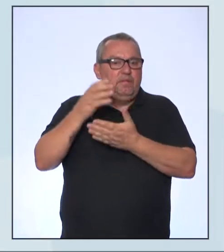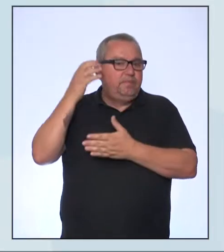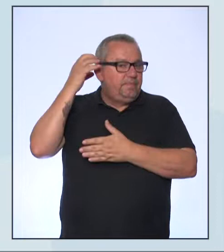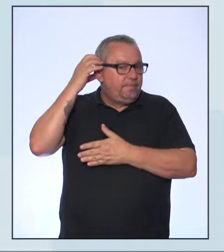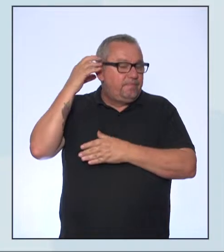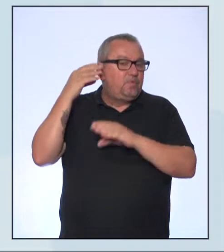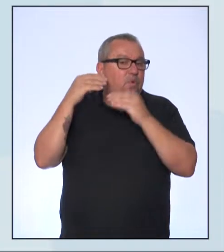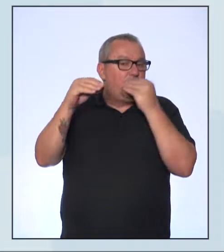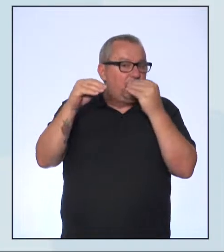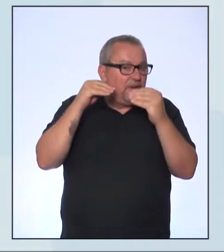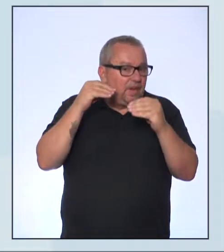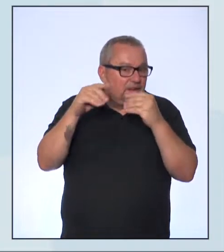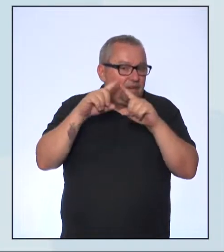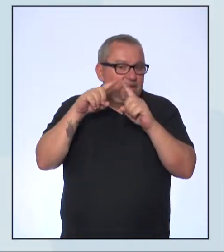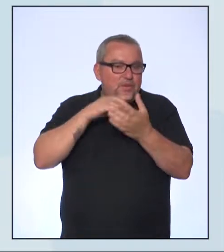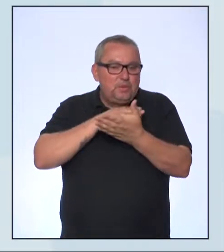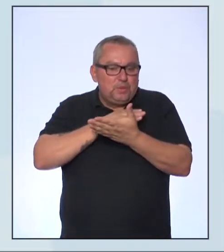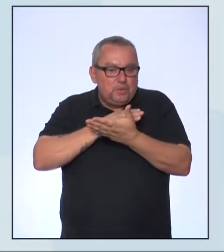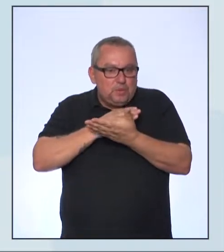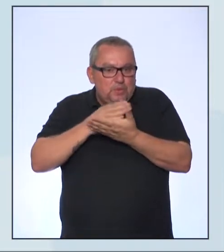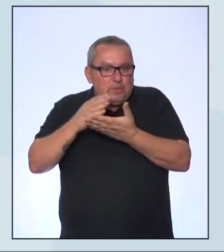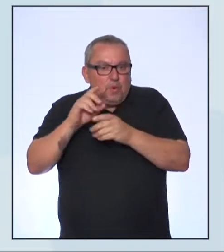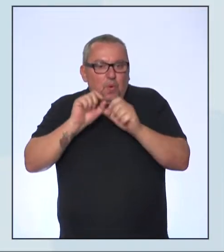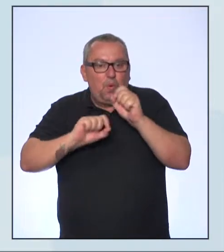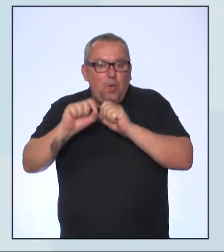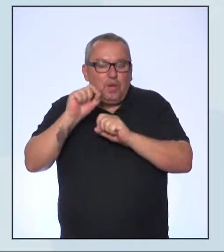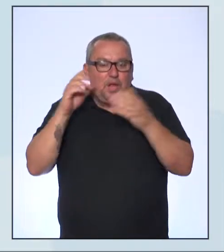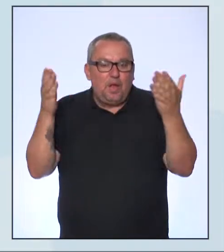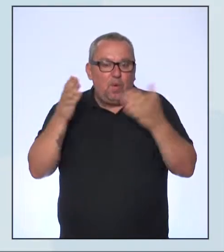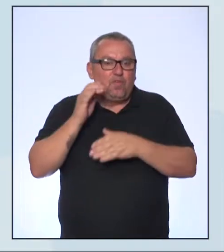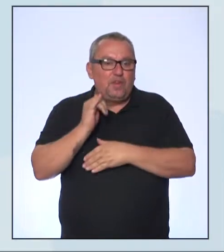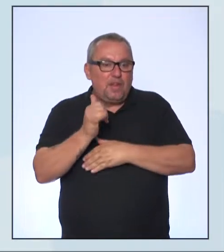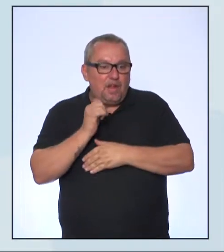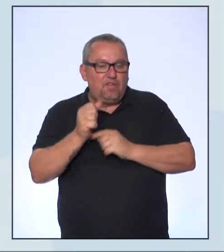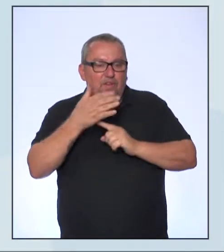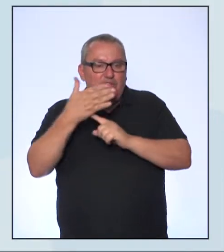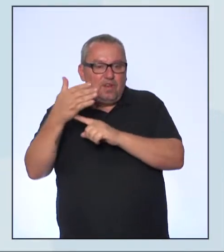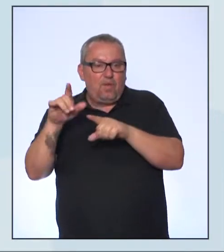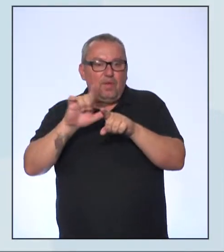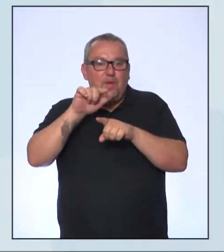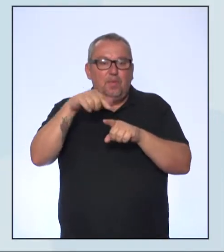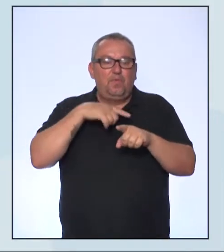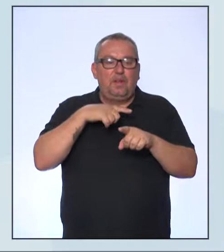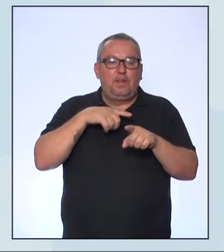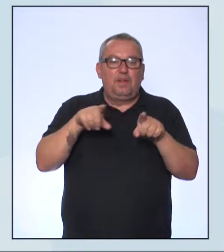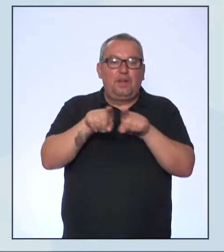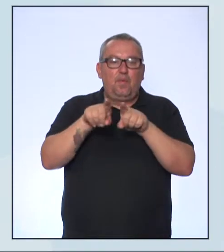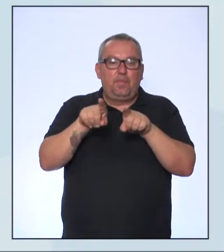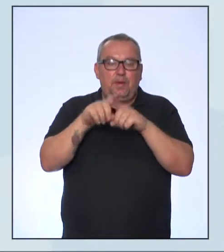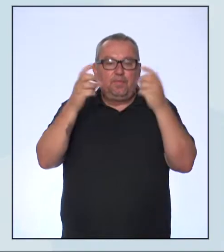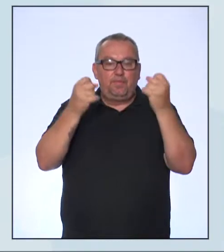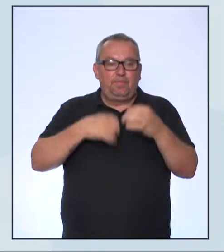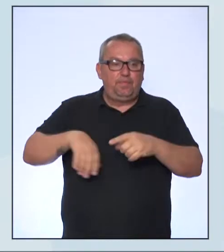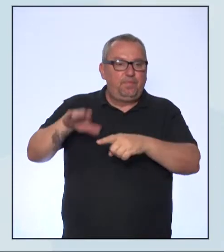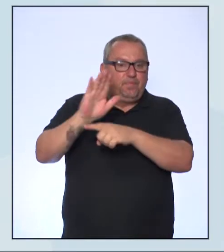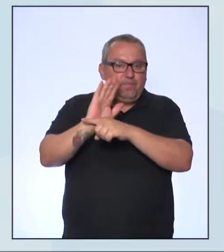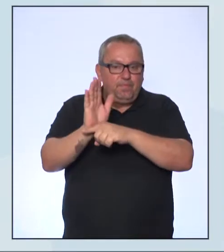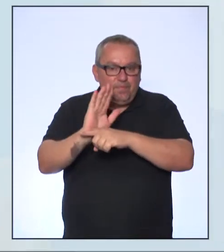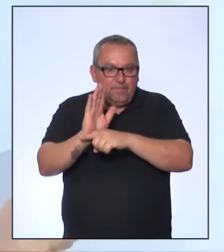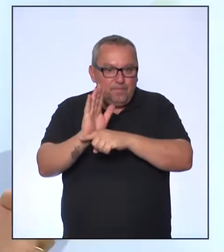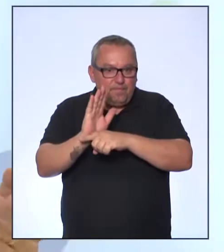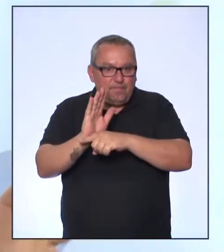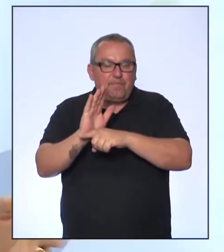radionovela, então, ela é precursora daquilo que vai ser as narrativas digitais. Depois a gente vai ter as narrativas digitais sendo contadas no cinema, sendo